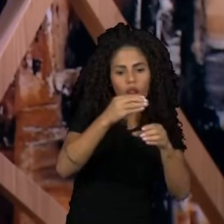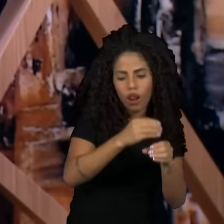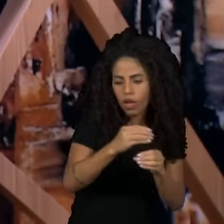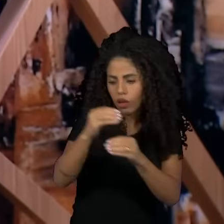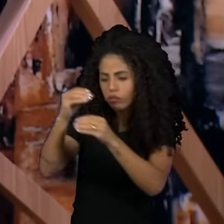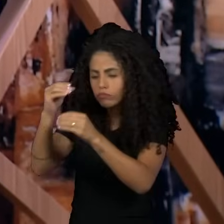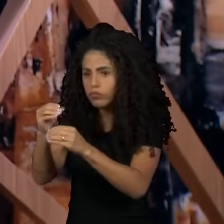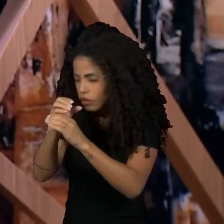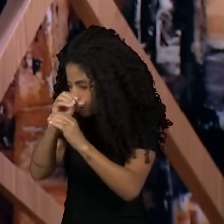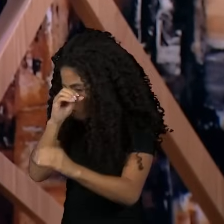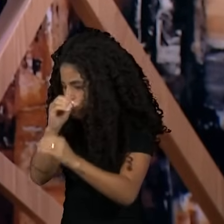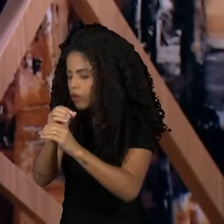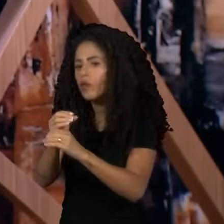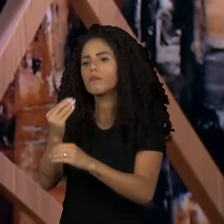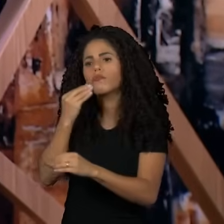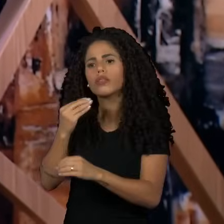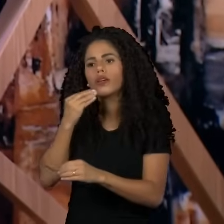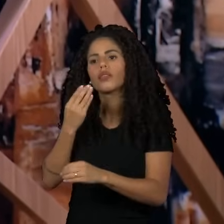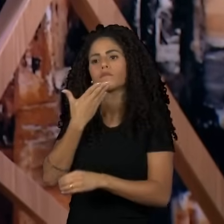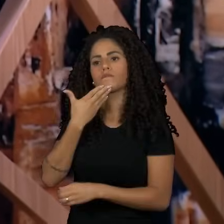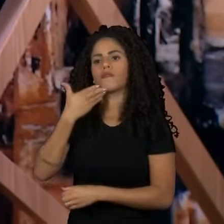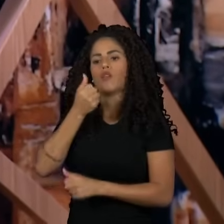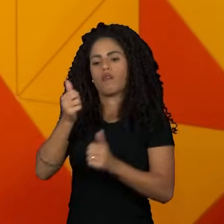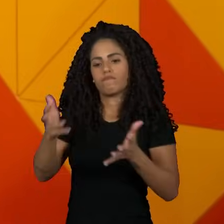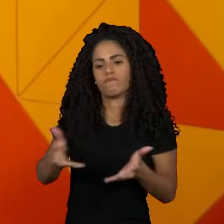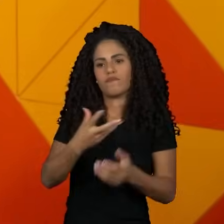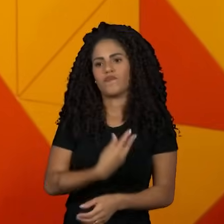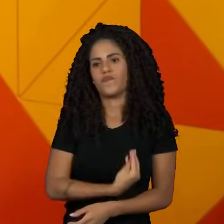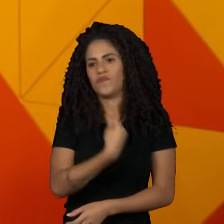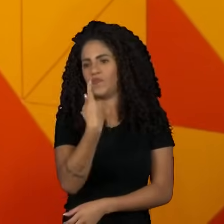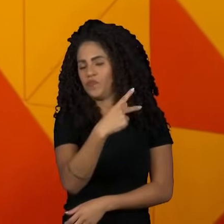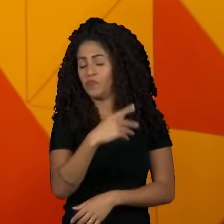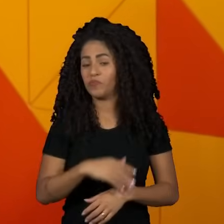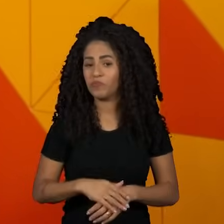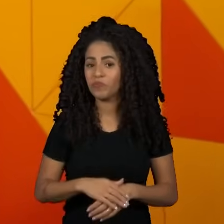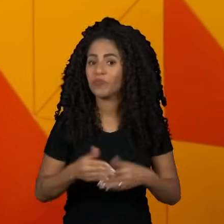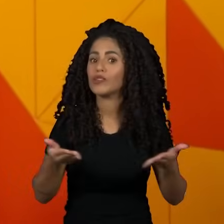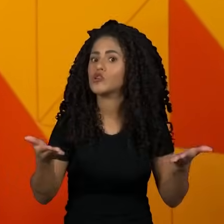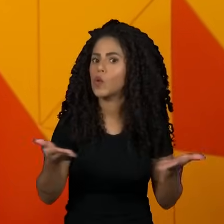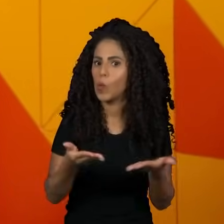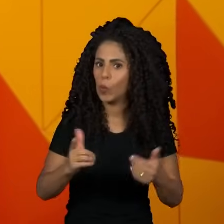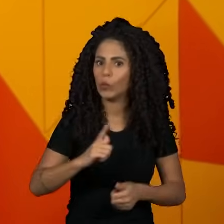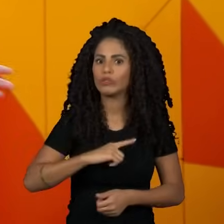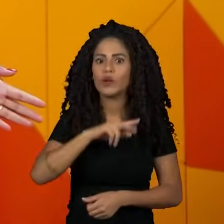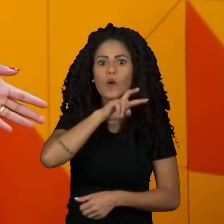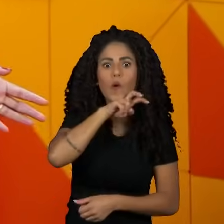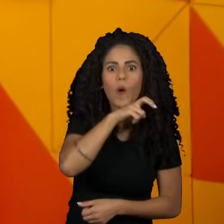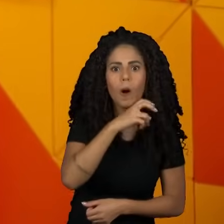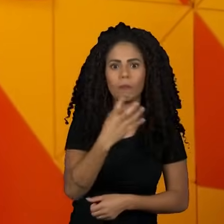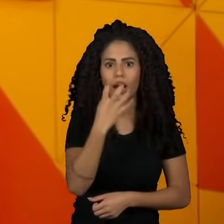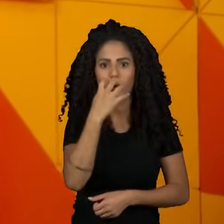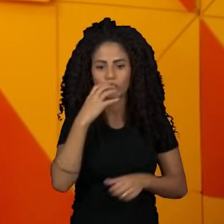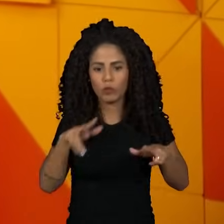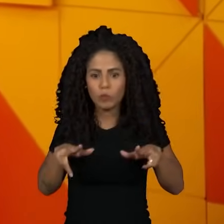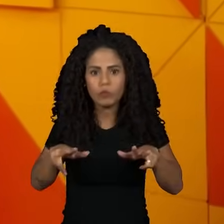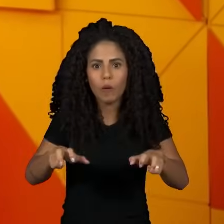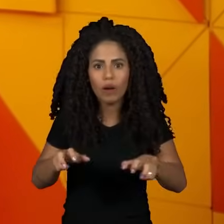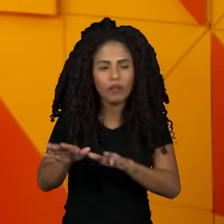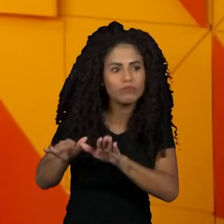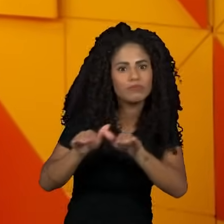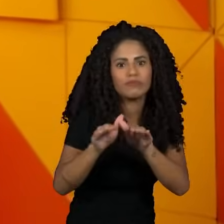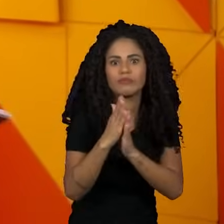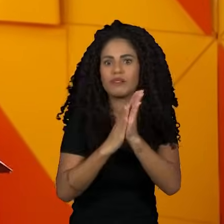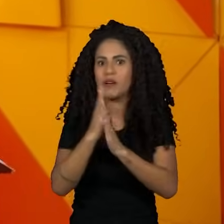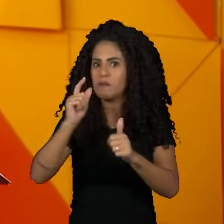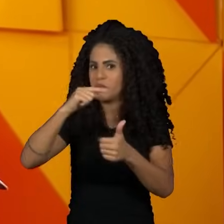também com a parte de reprodução, para garantir o bem-estar desses animais. Bom, e hoje ainda tem cobra, cachorro, falcão, tem muito mais. Não sai